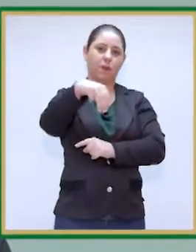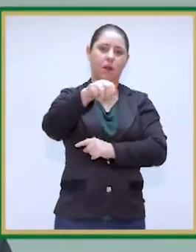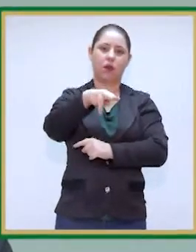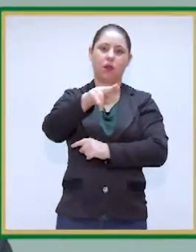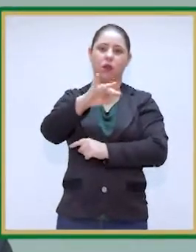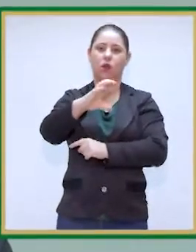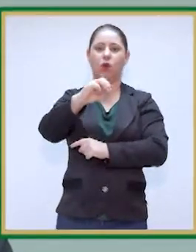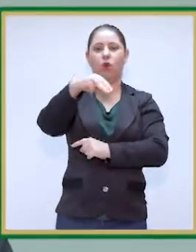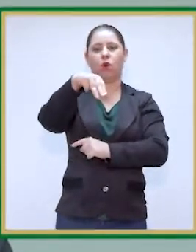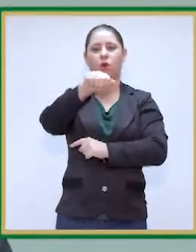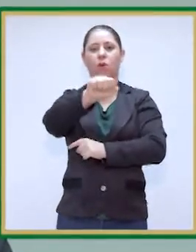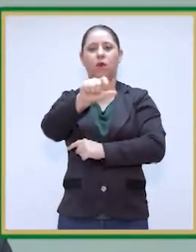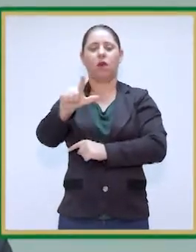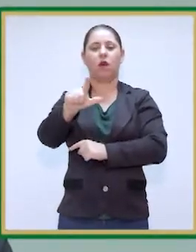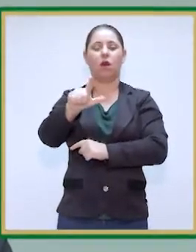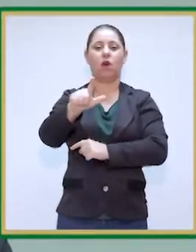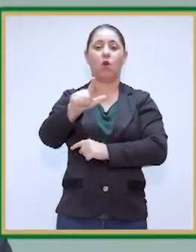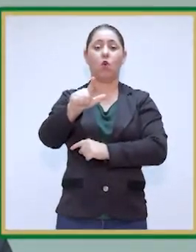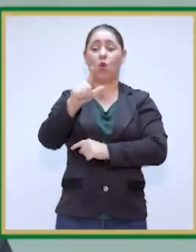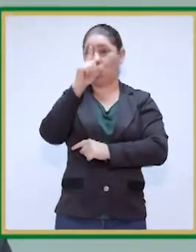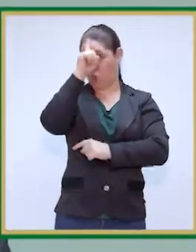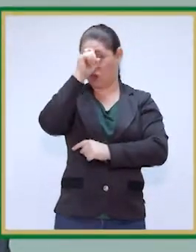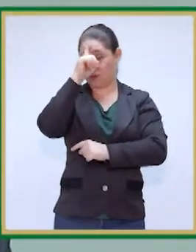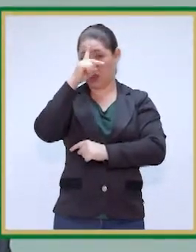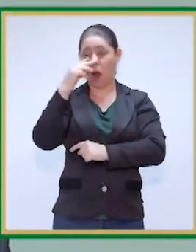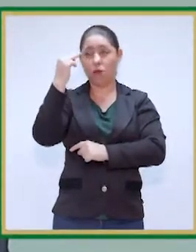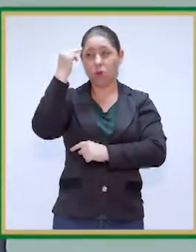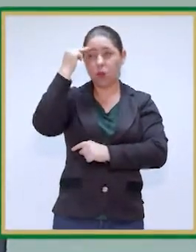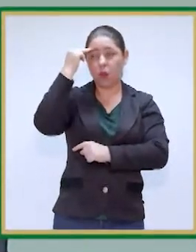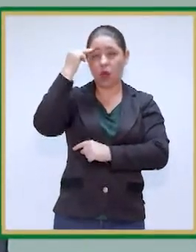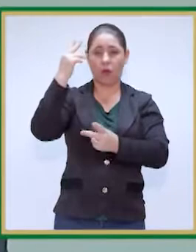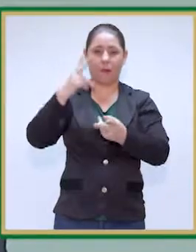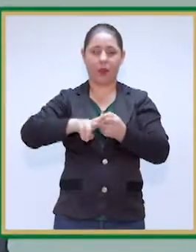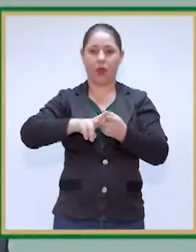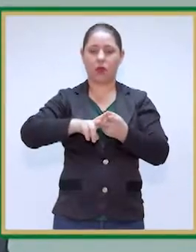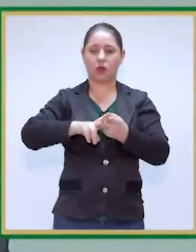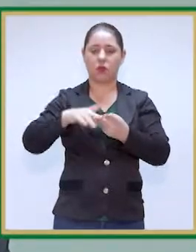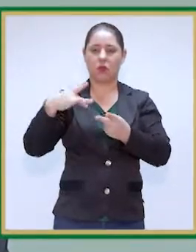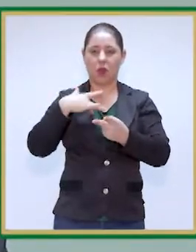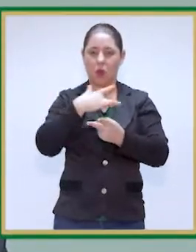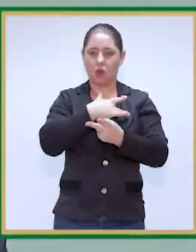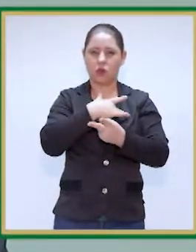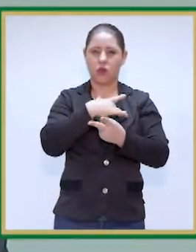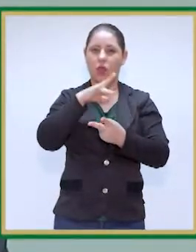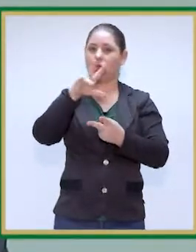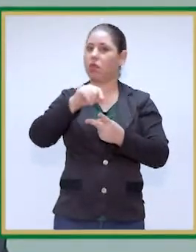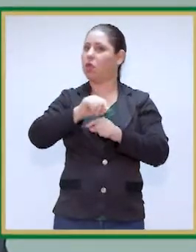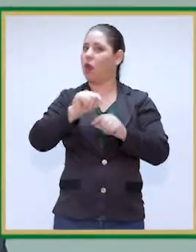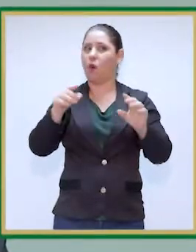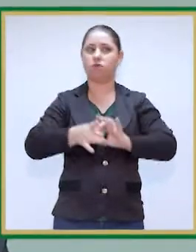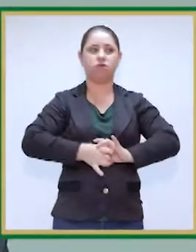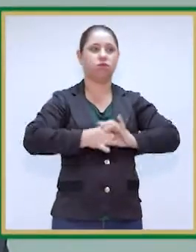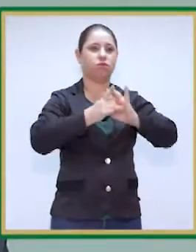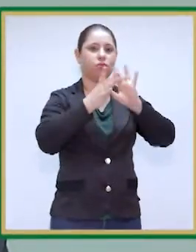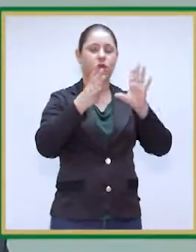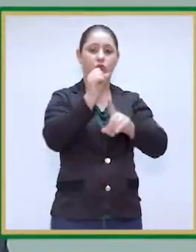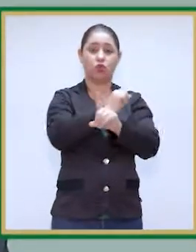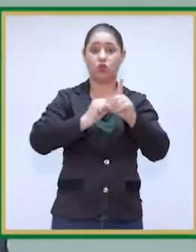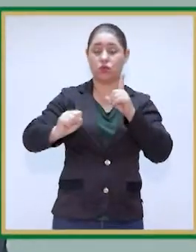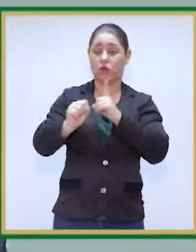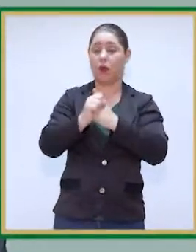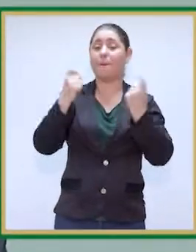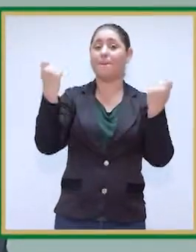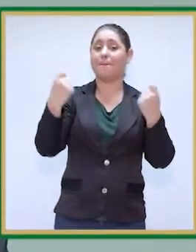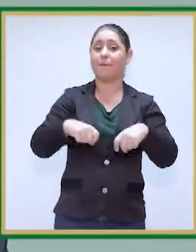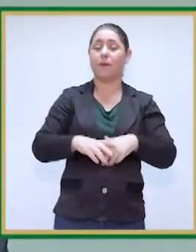longa internação, eles devem ser extintos, porque o tratamento da saúde mental deve se dar em meio aberto, em meio à